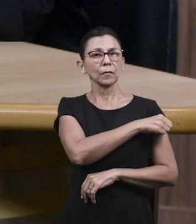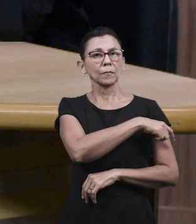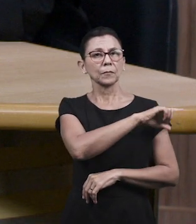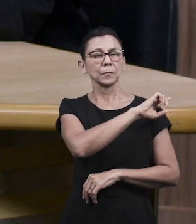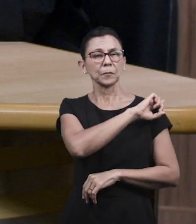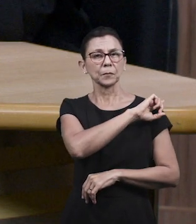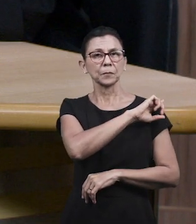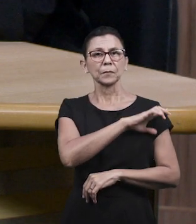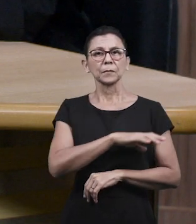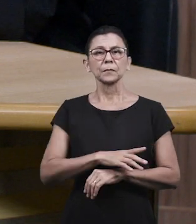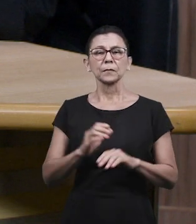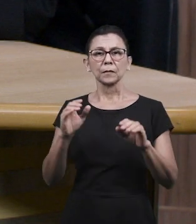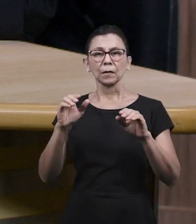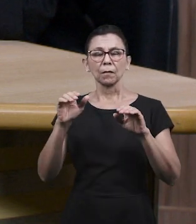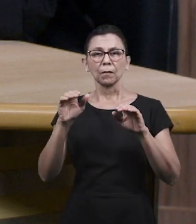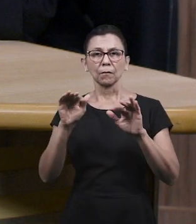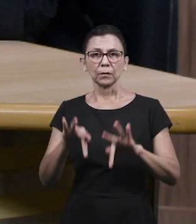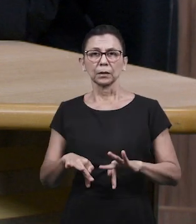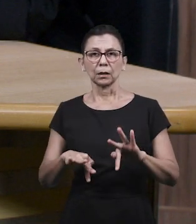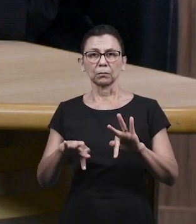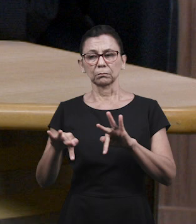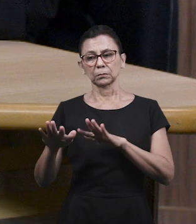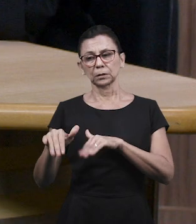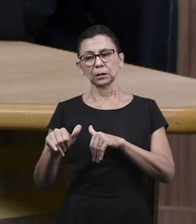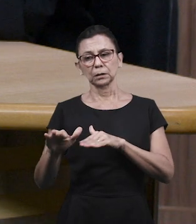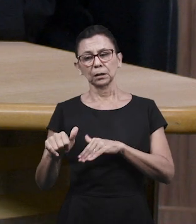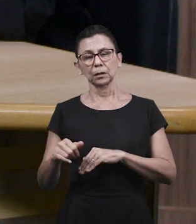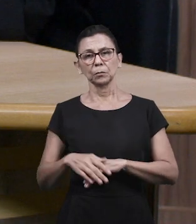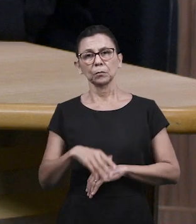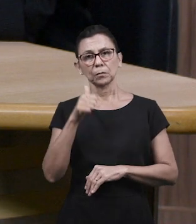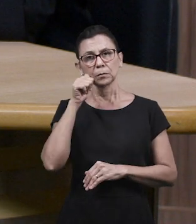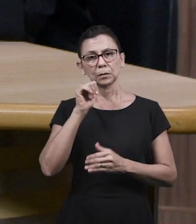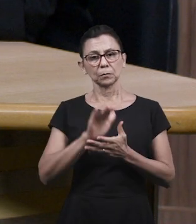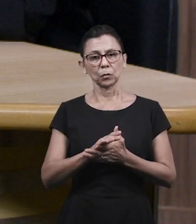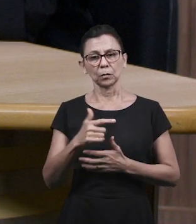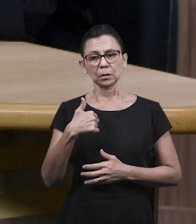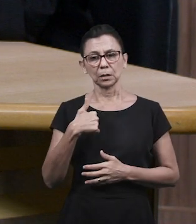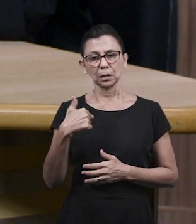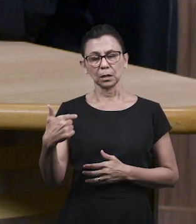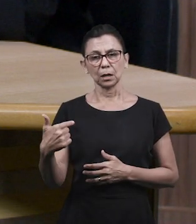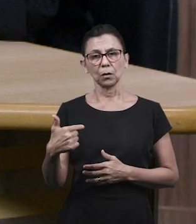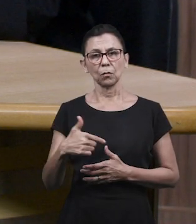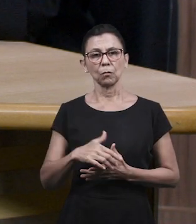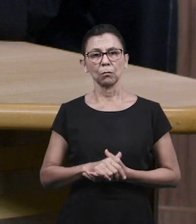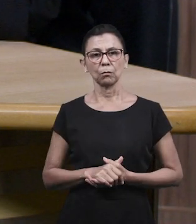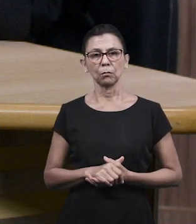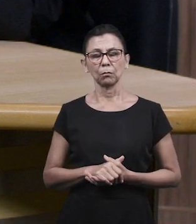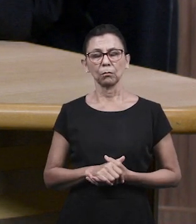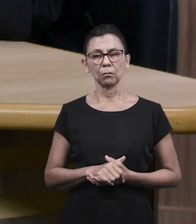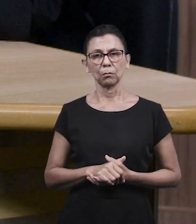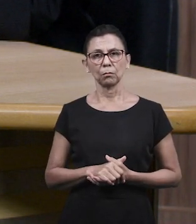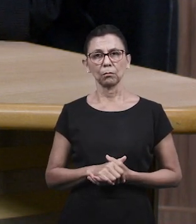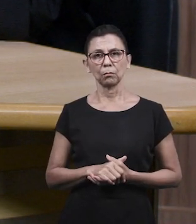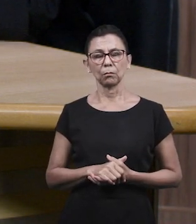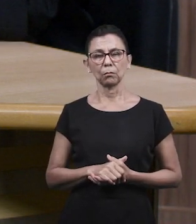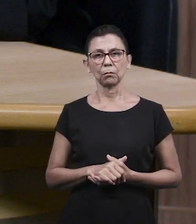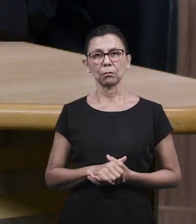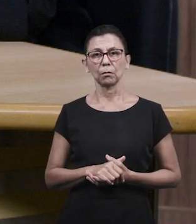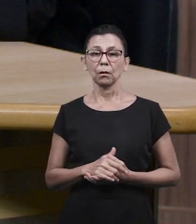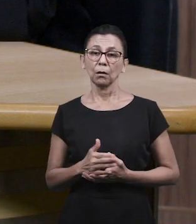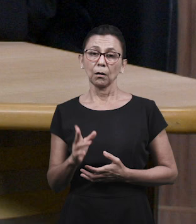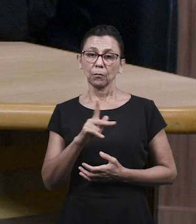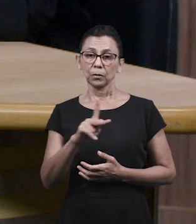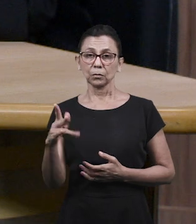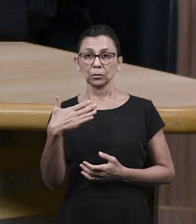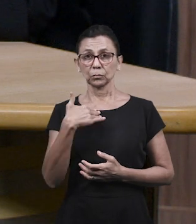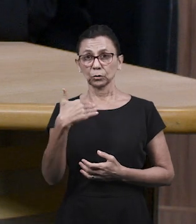de setembro, eu e minha esposa fomos chamados na escola e a professora, a supervisora nos chamou e